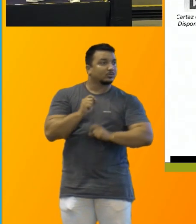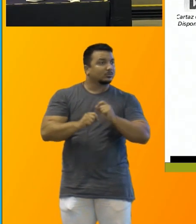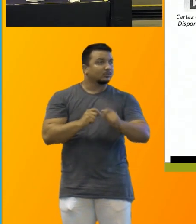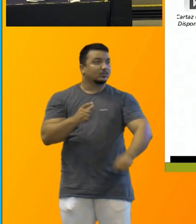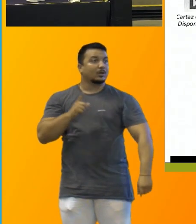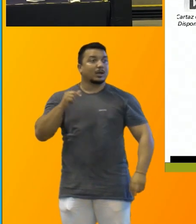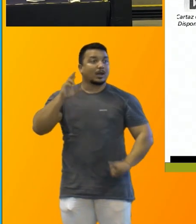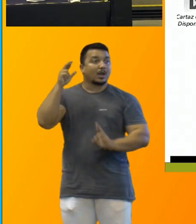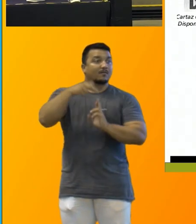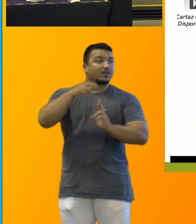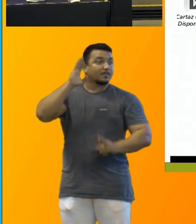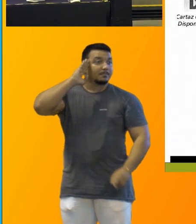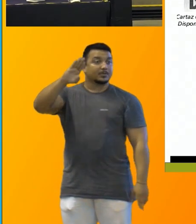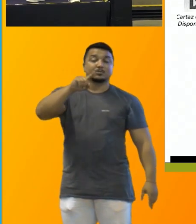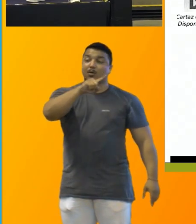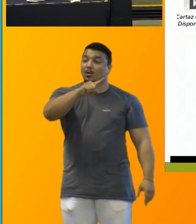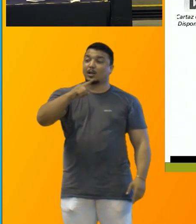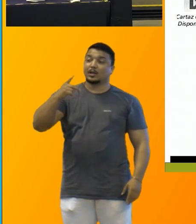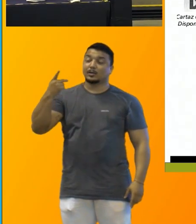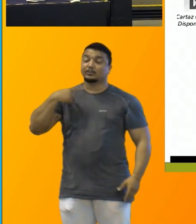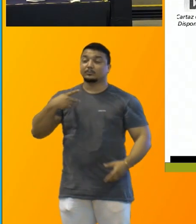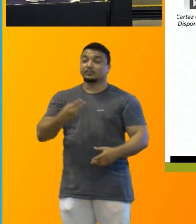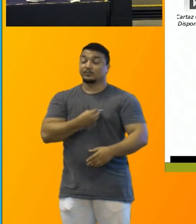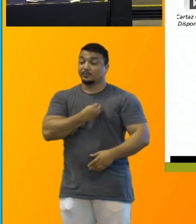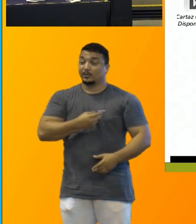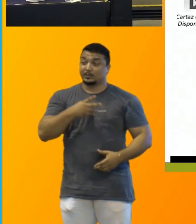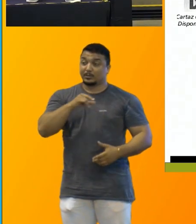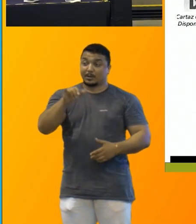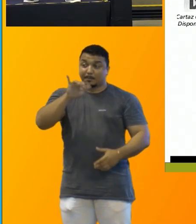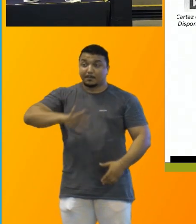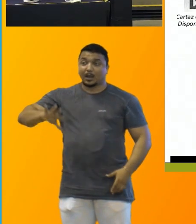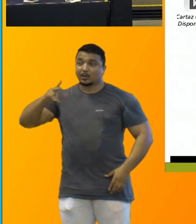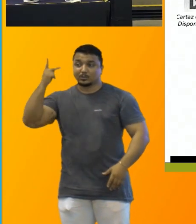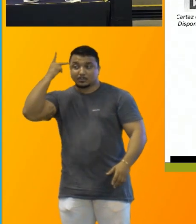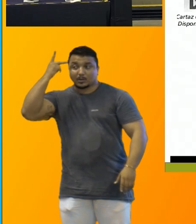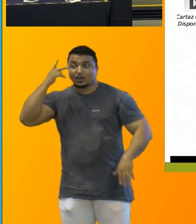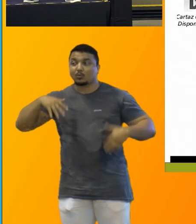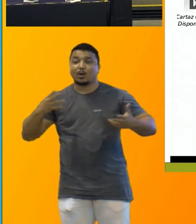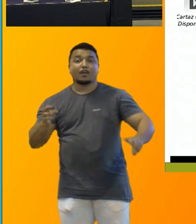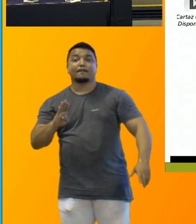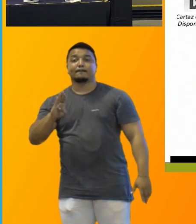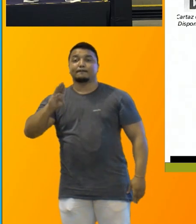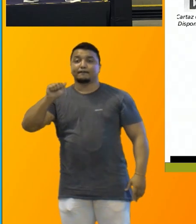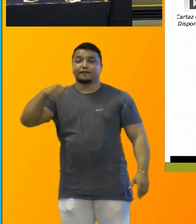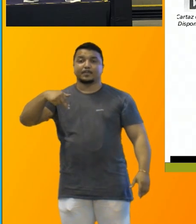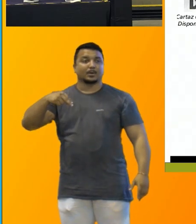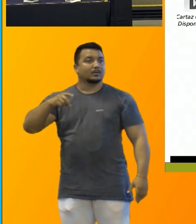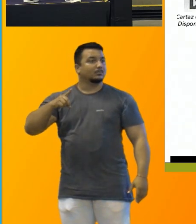é a maior referência histórica presente nessa imagem do povo paulista? Diga comigo.